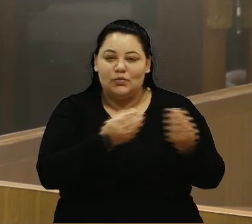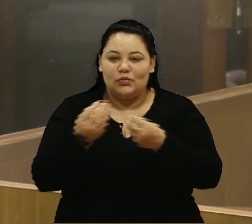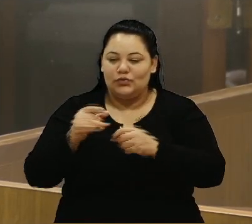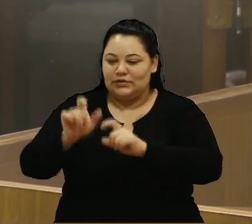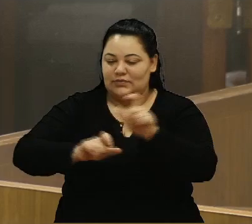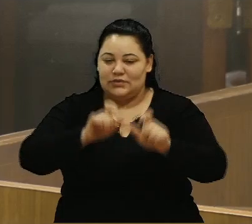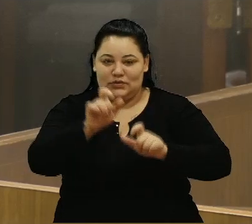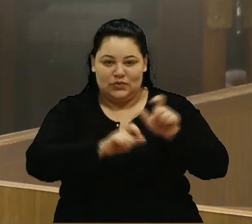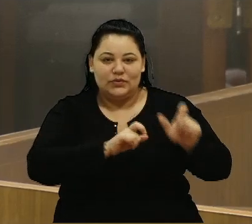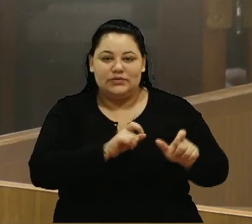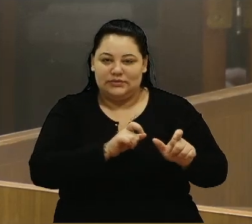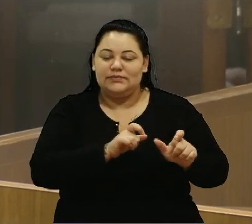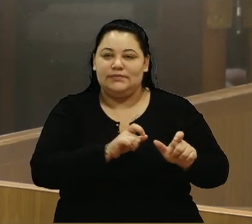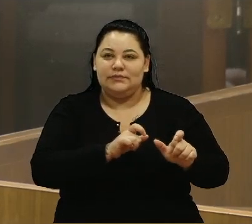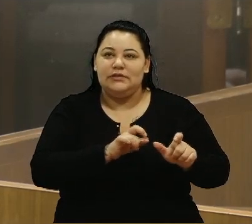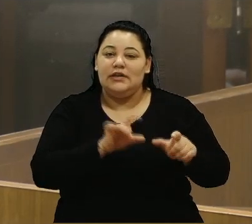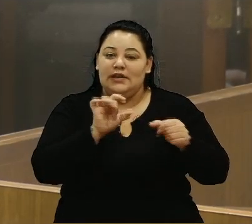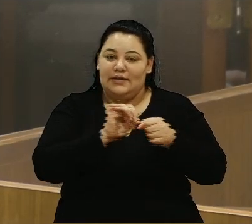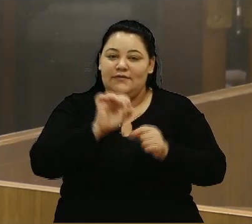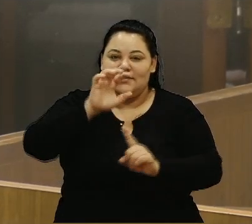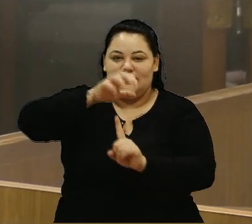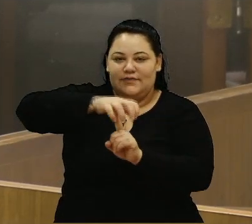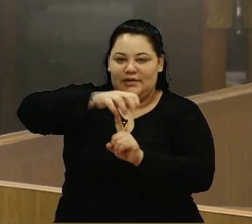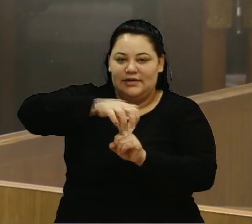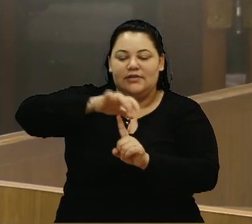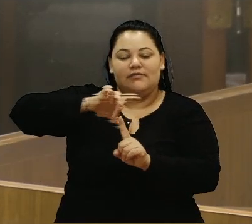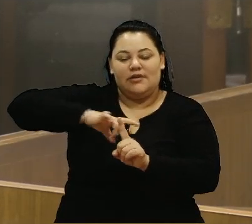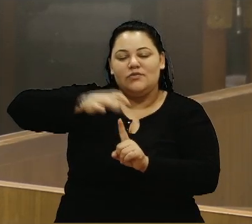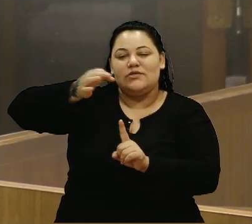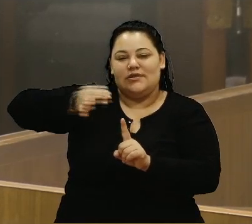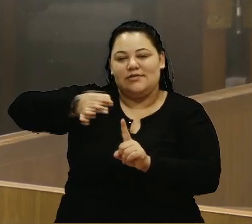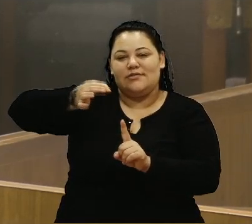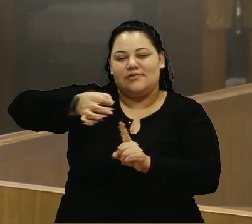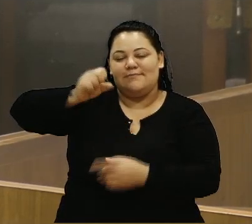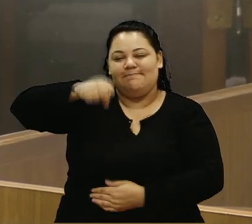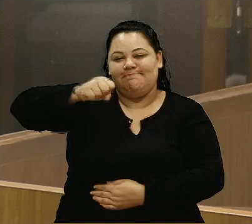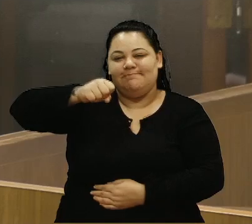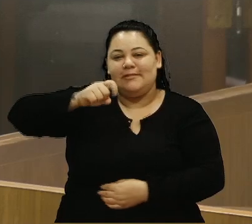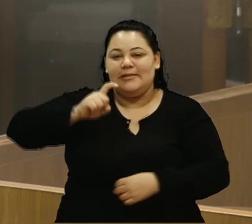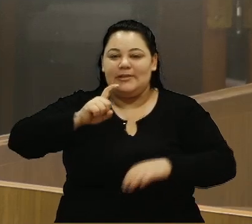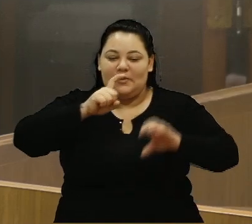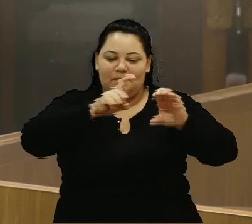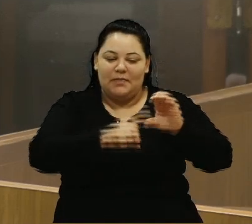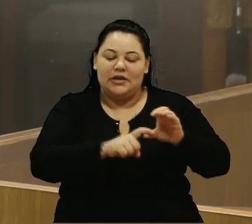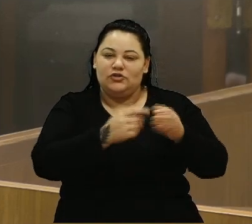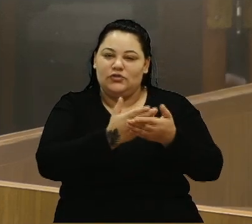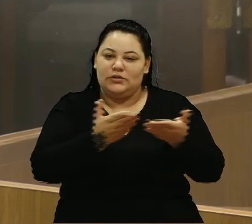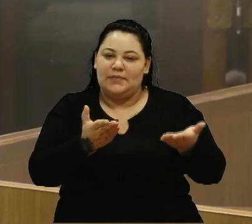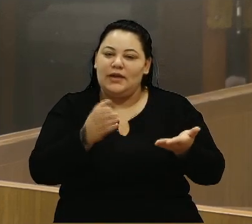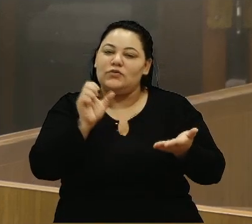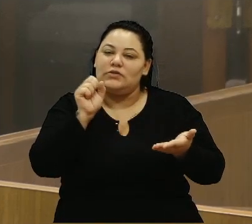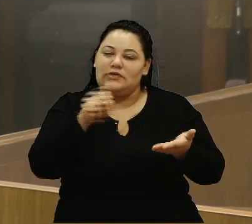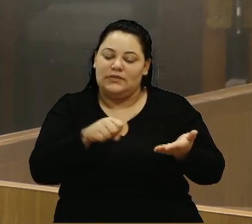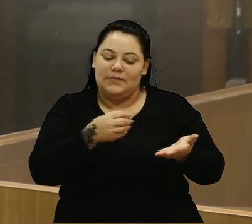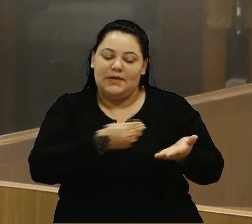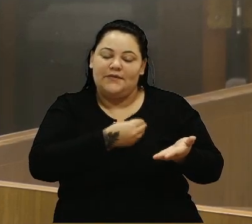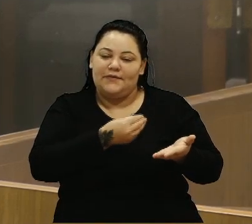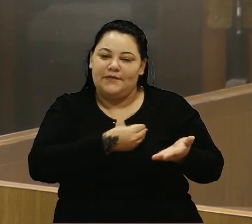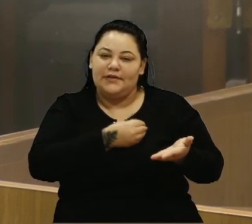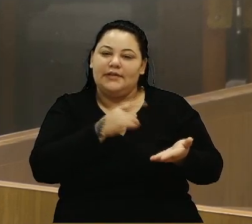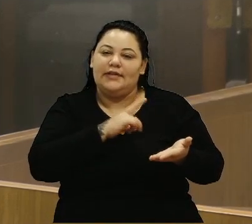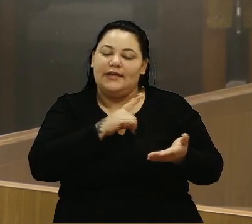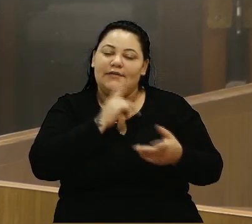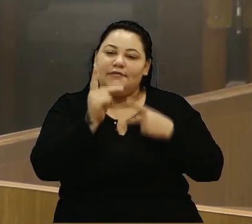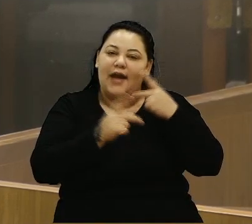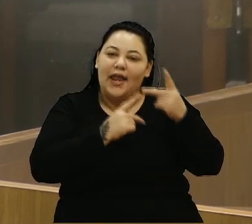pessoas que fazem a feira, tenho certeza que dependem daquele espaço ali para sobrevivência. Tem relatos